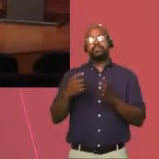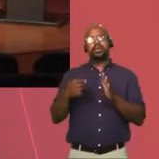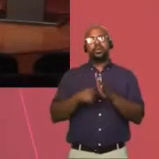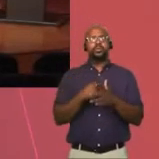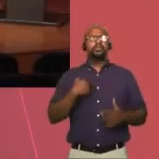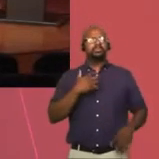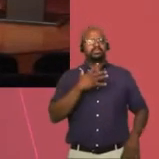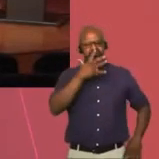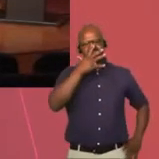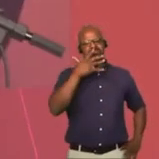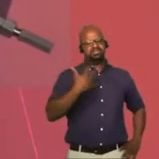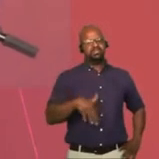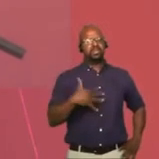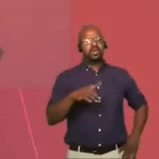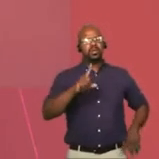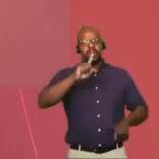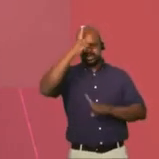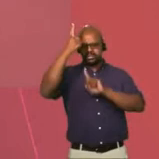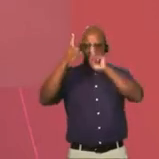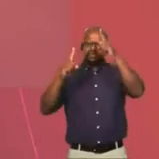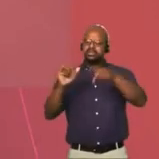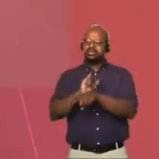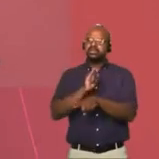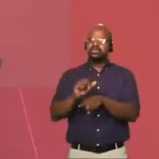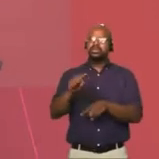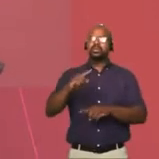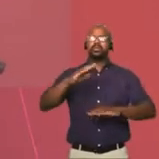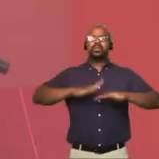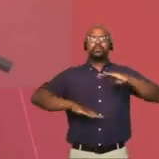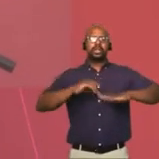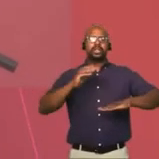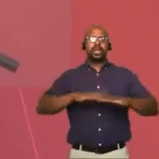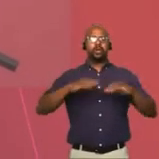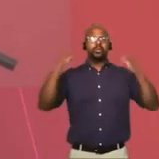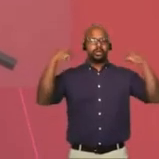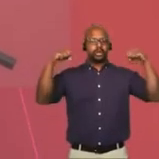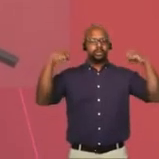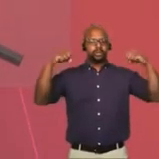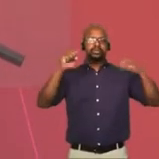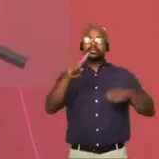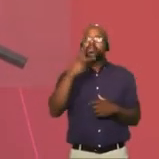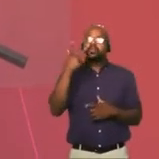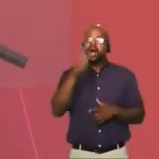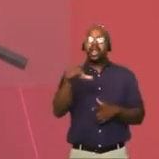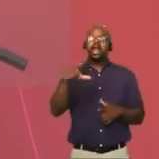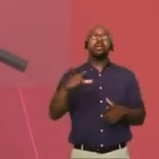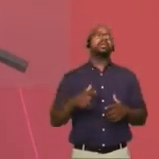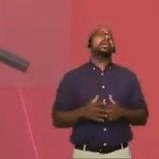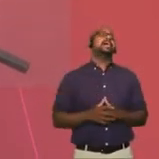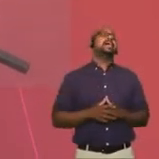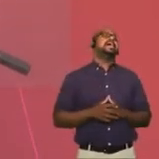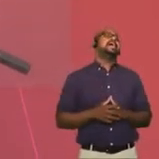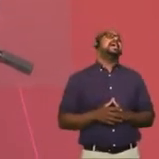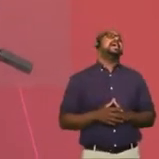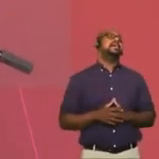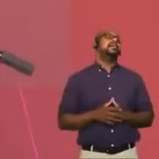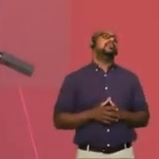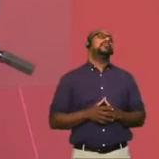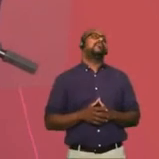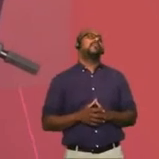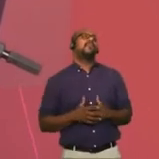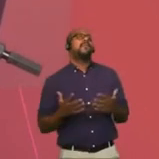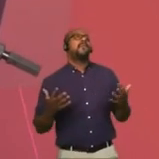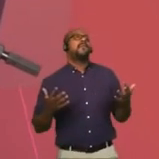Jet Eu fiquei impressionado com a criatividade do profissional de educação física eu não tô falando das grandes é